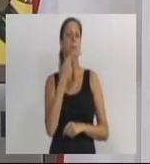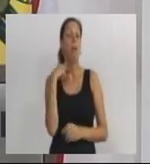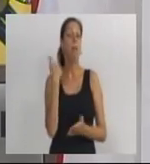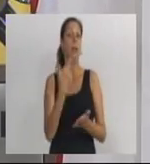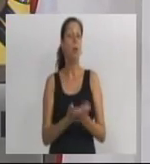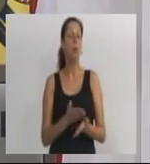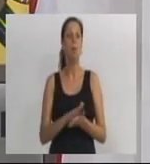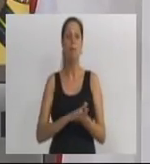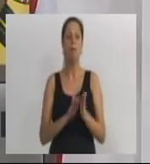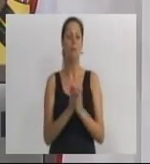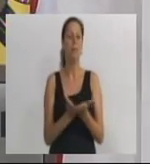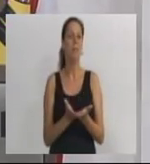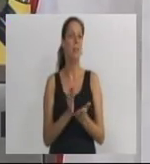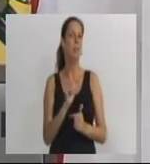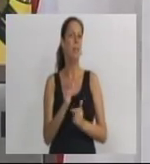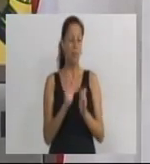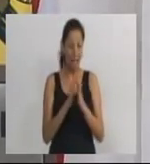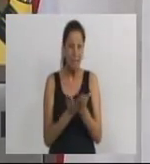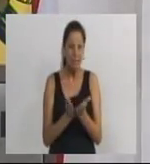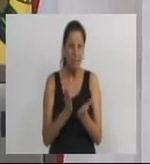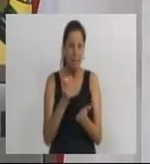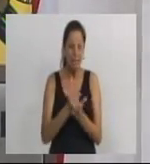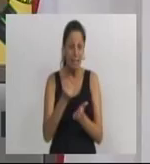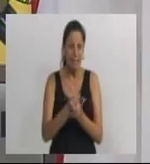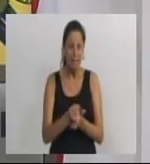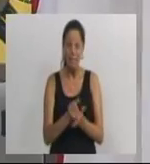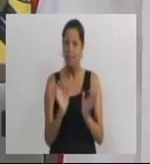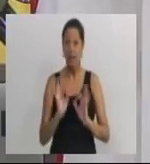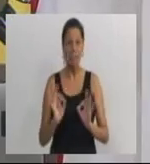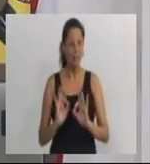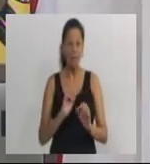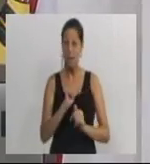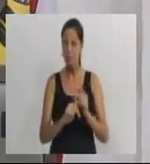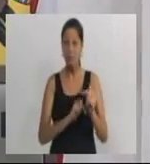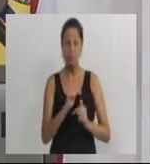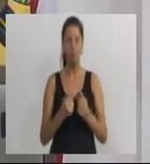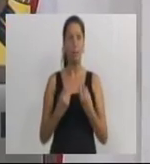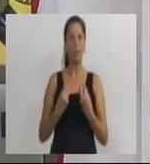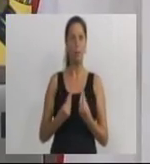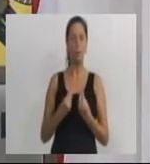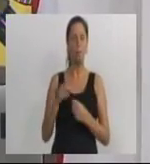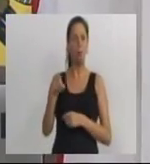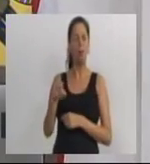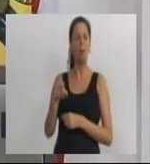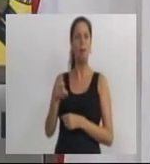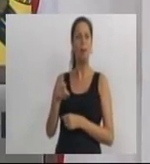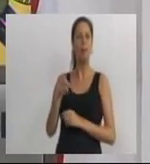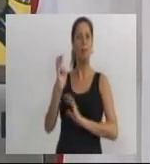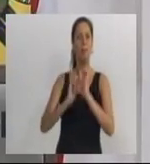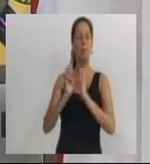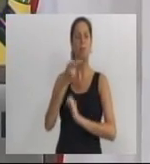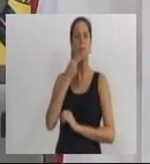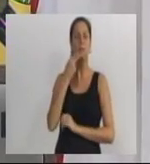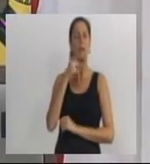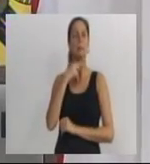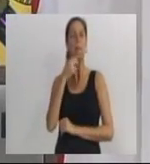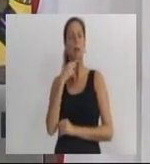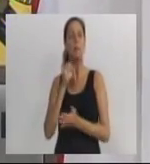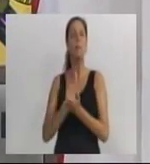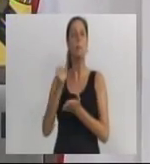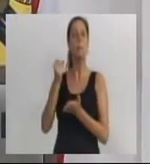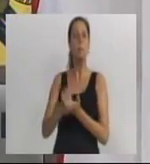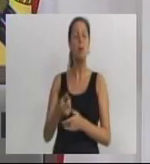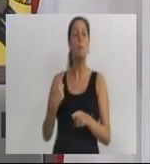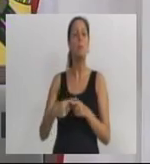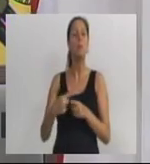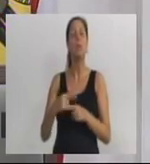trabalho assinadas. Estranho isso. Como pode trabalhar dessa forma? Pois a empresa alegava que não podia contratar porque as empresas do consórcio SIGA tinham que dar